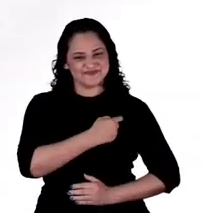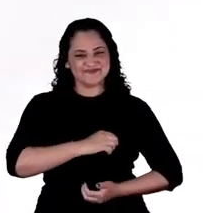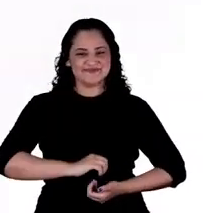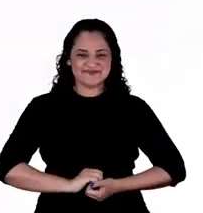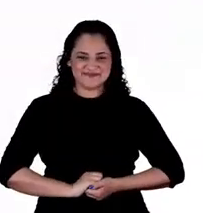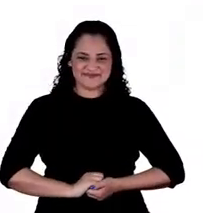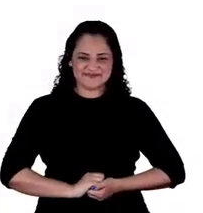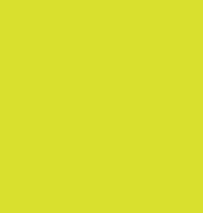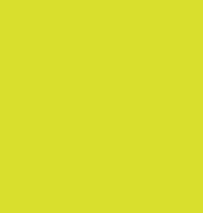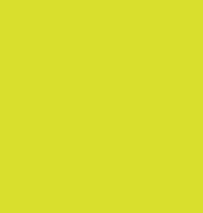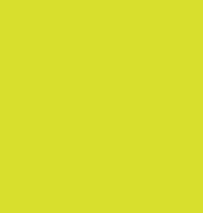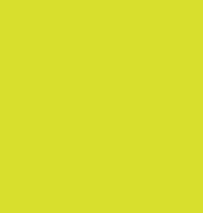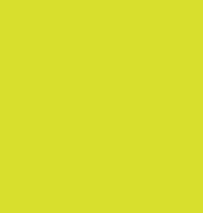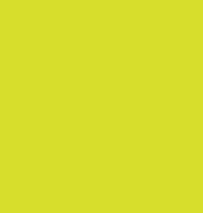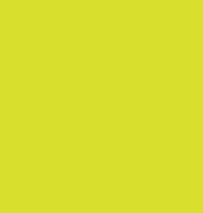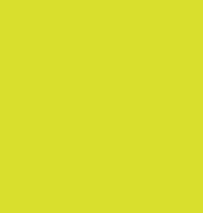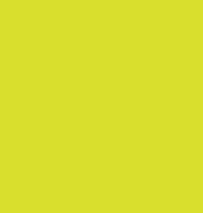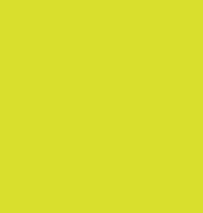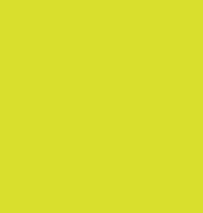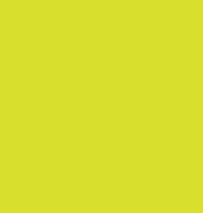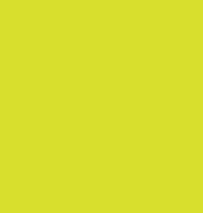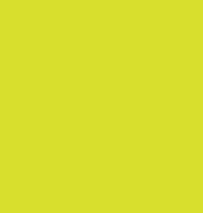que vem da gente